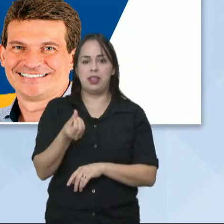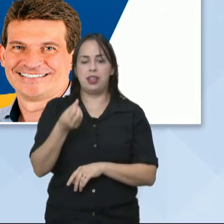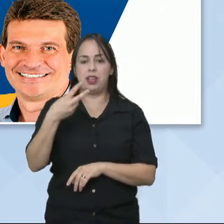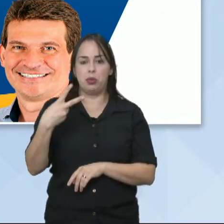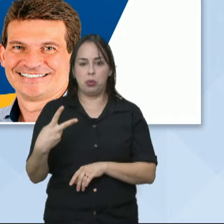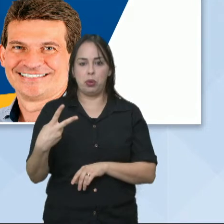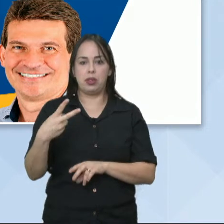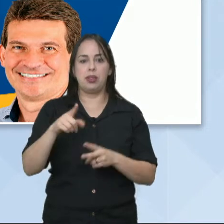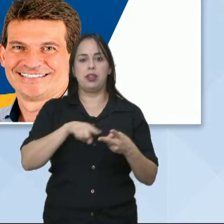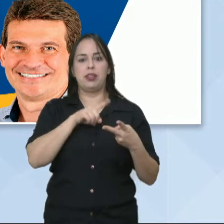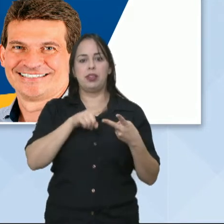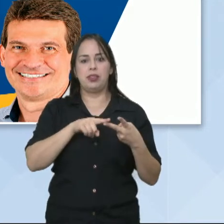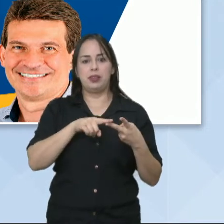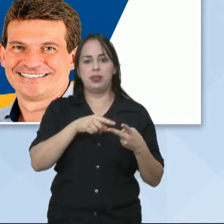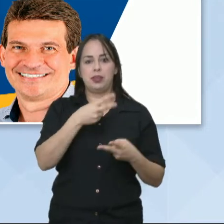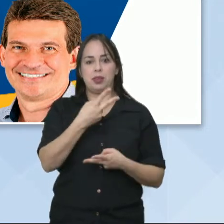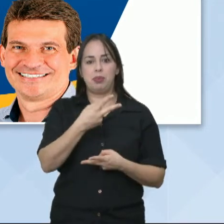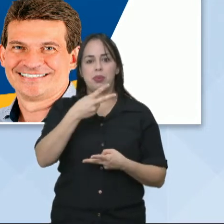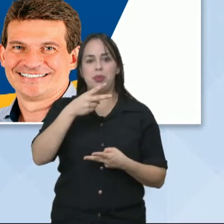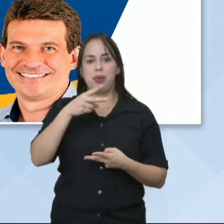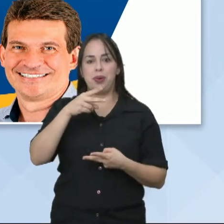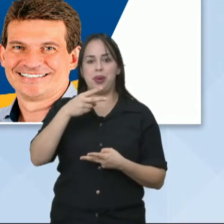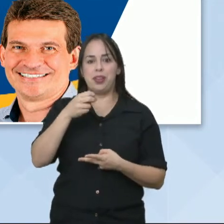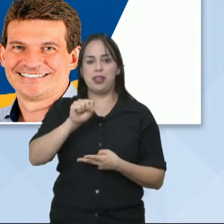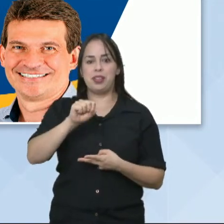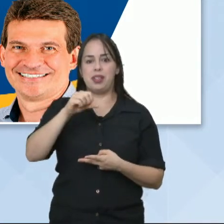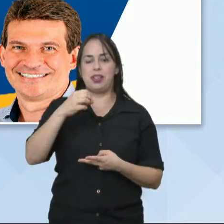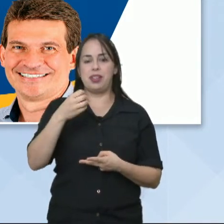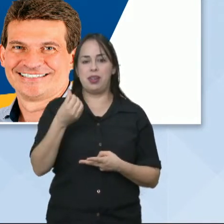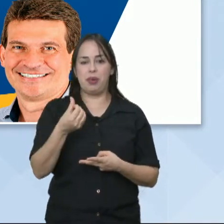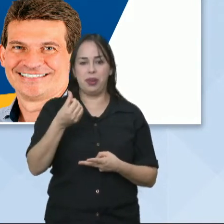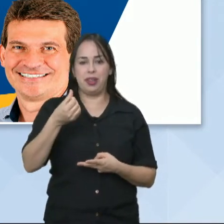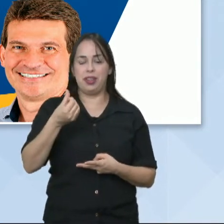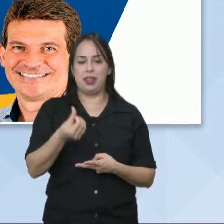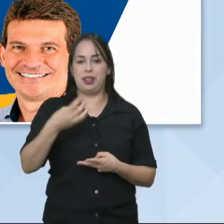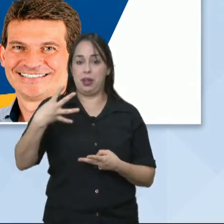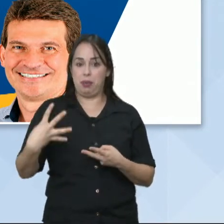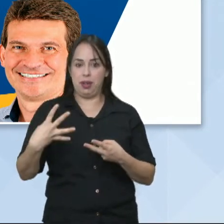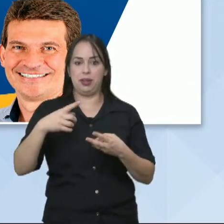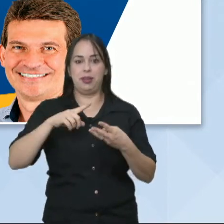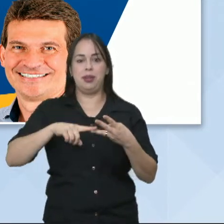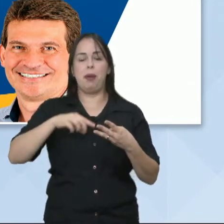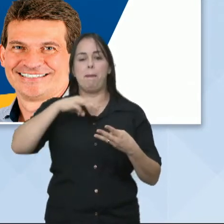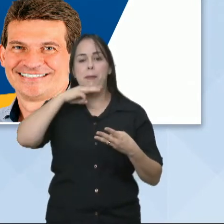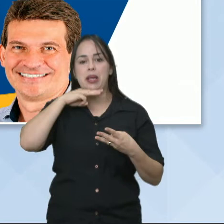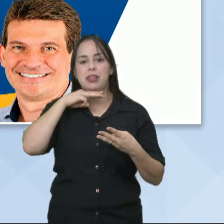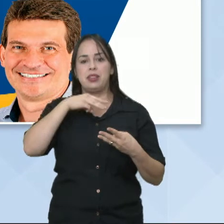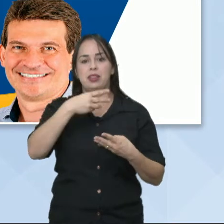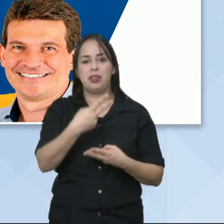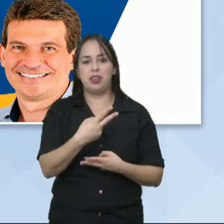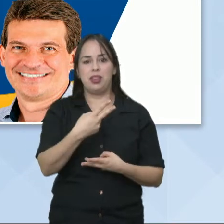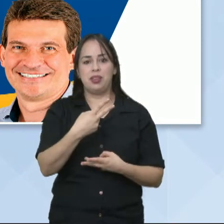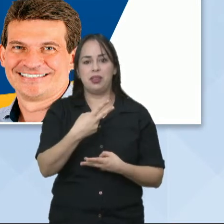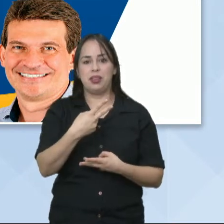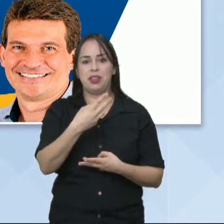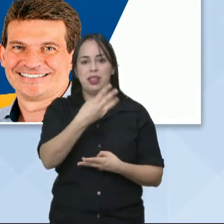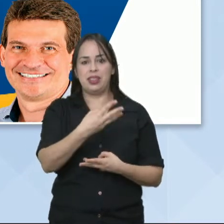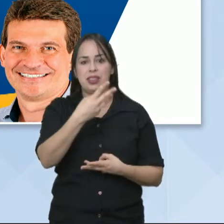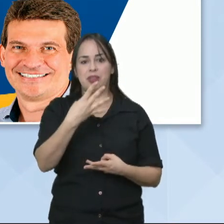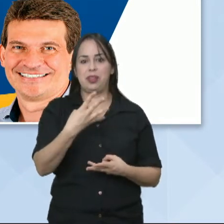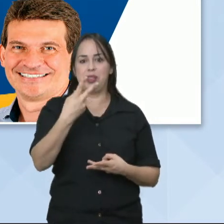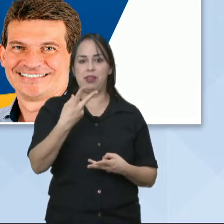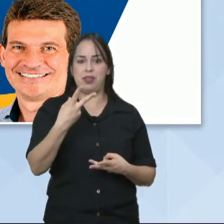3.362, em fevereiro, 2.884, março, 3.423. Chegamos em agosto ao recorde